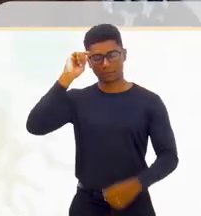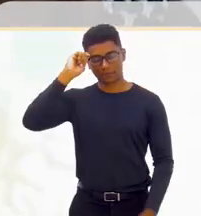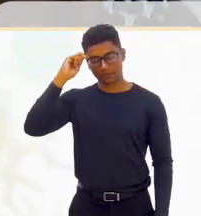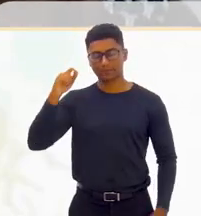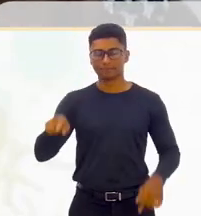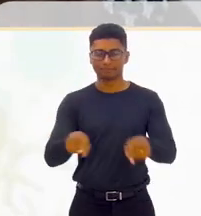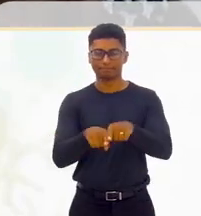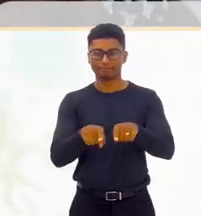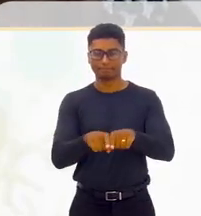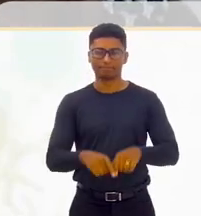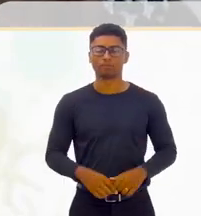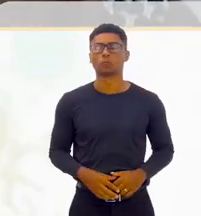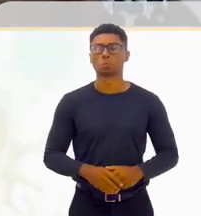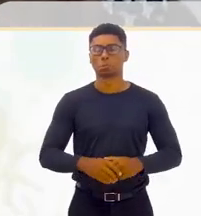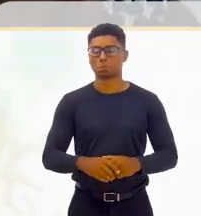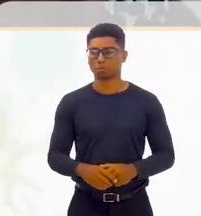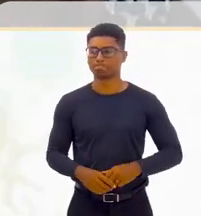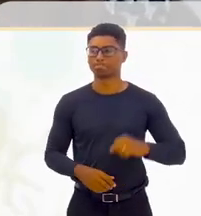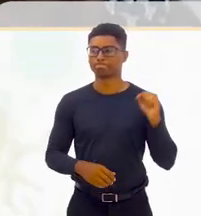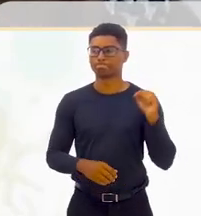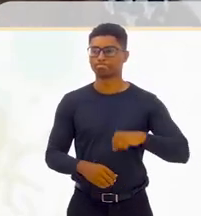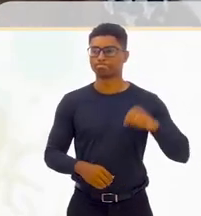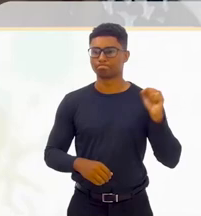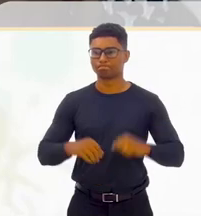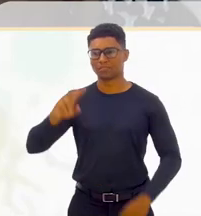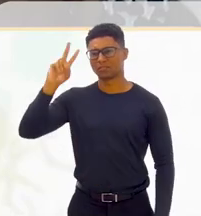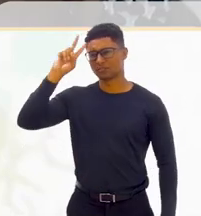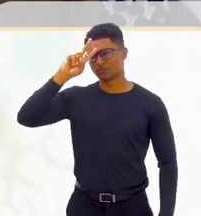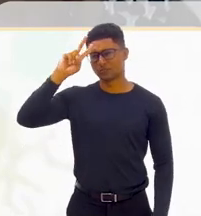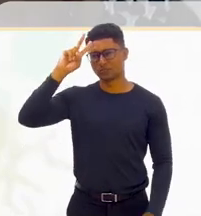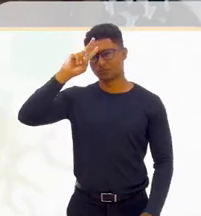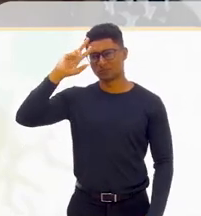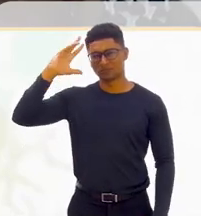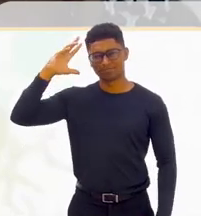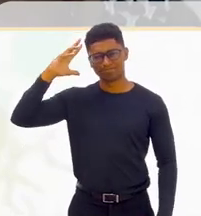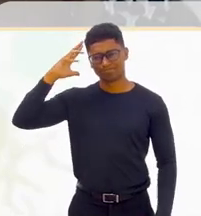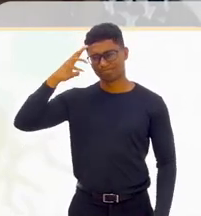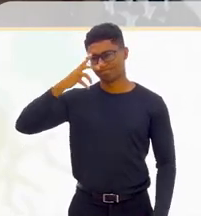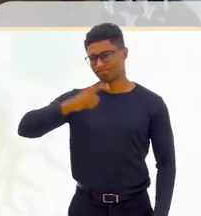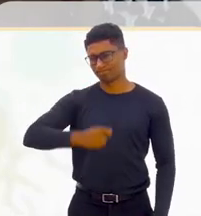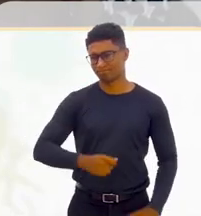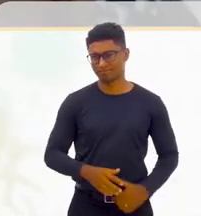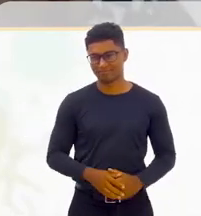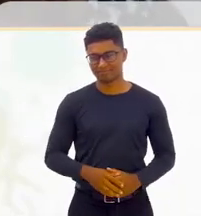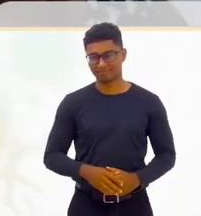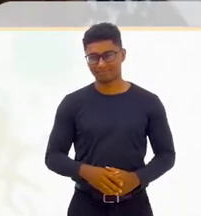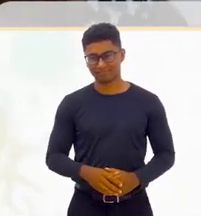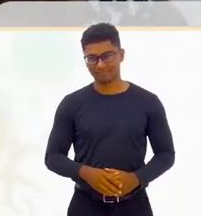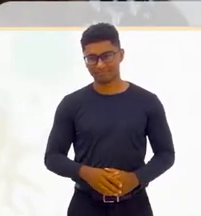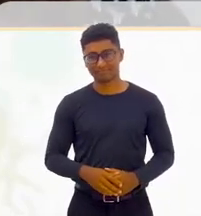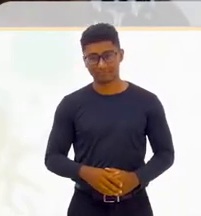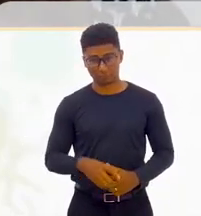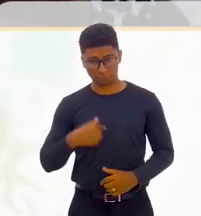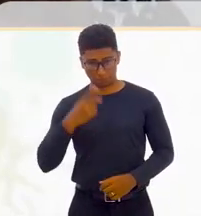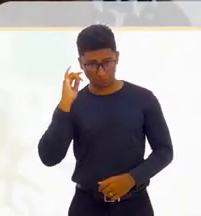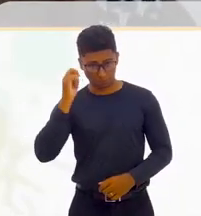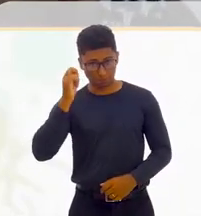preta. Sim. Uma história bonita. Vai contar?